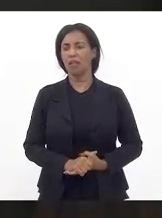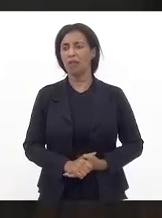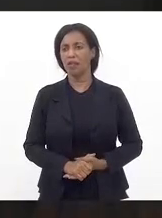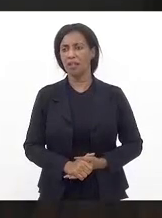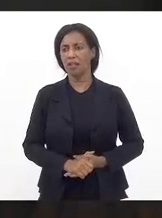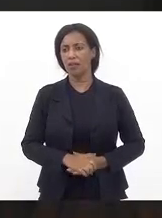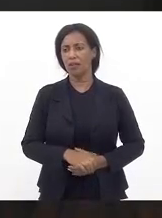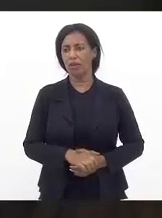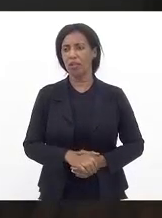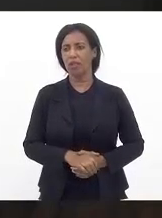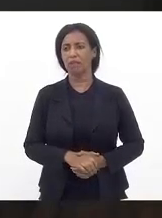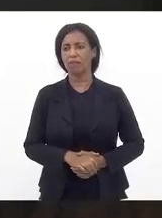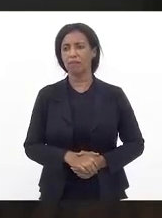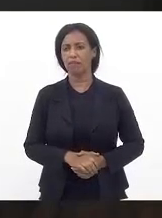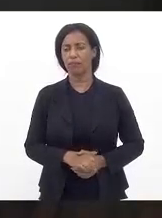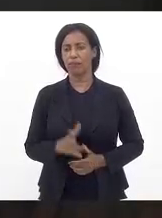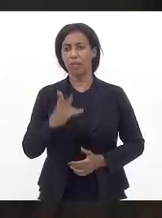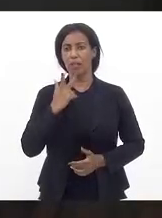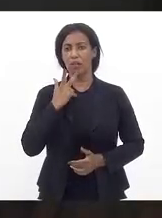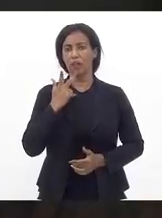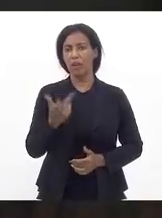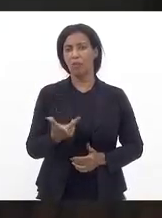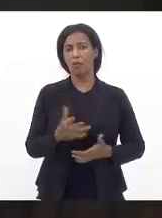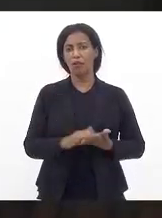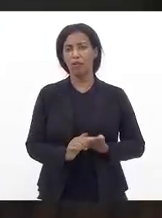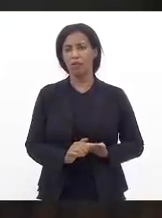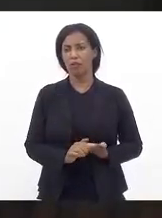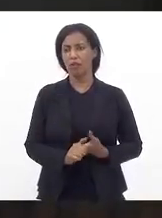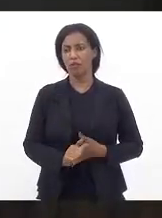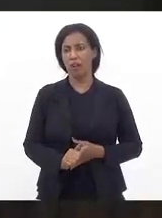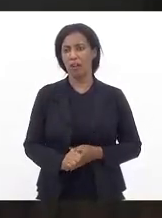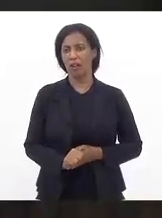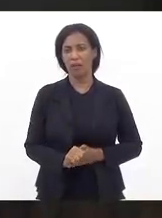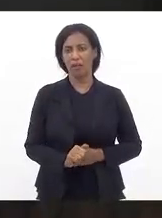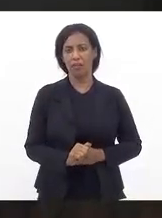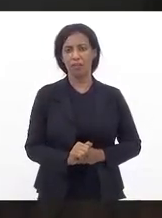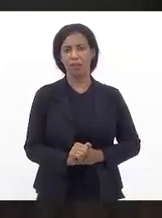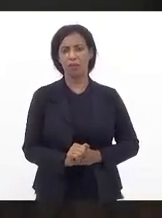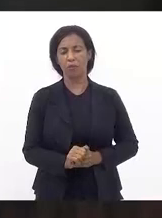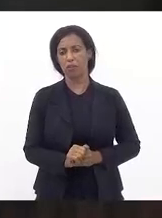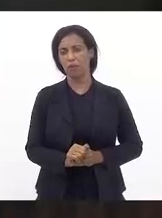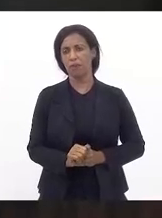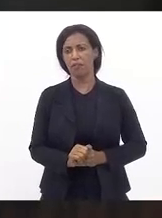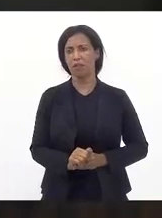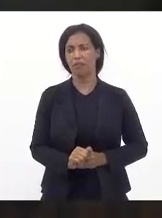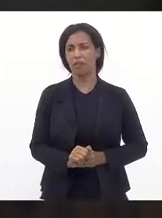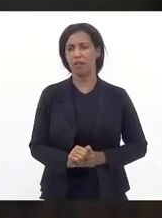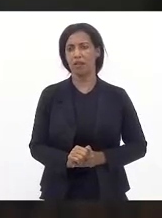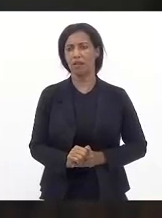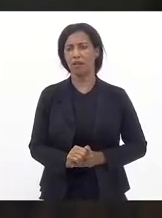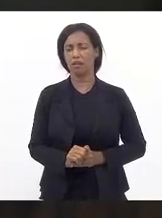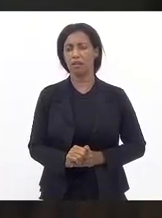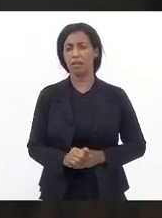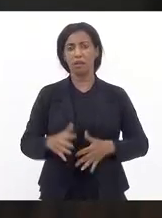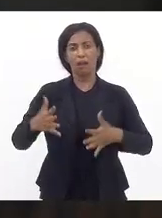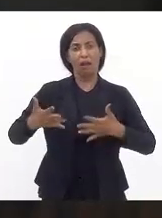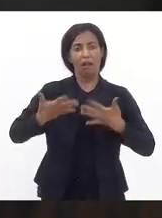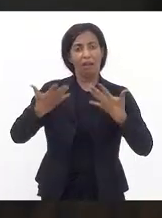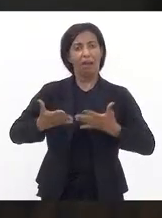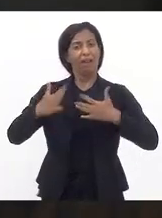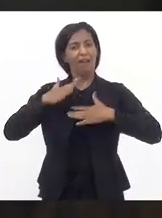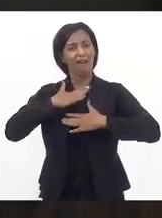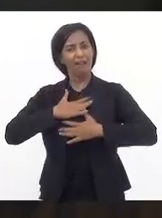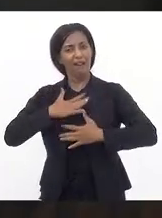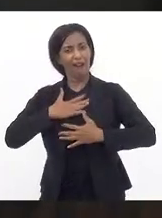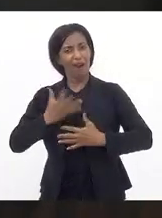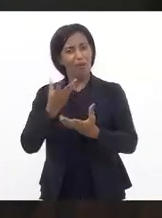voto de vossa excelência tem da comissão nós estamos voltando nas comissões pessoal Em ambos ainda tem muita